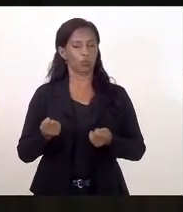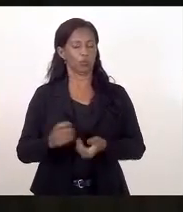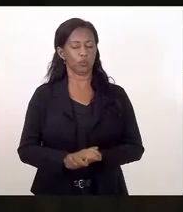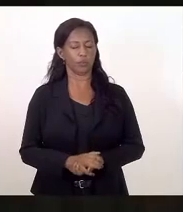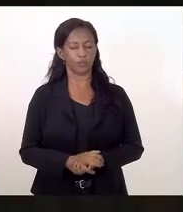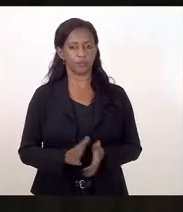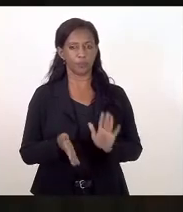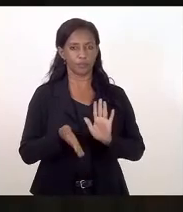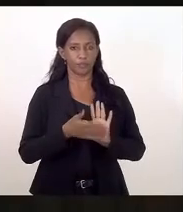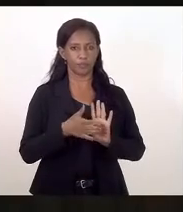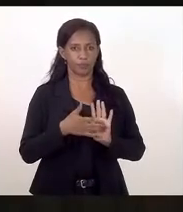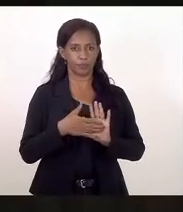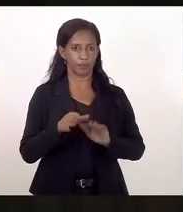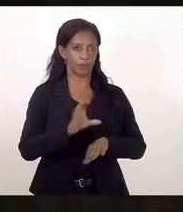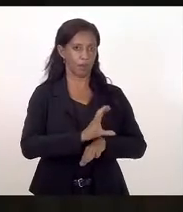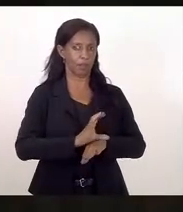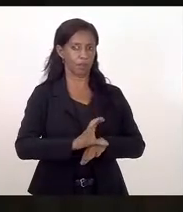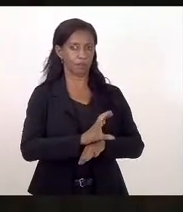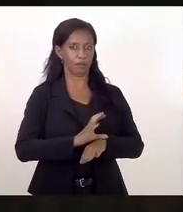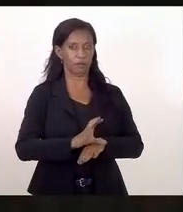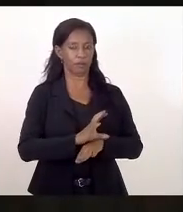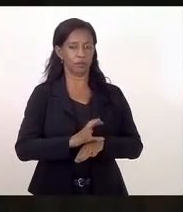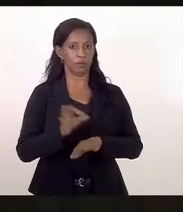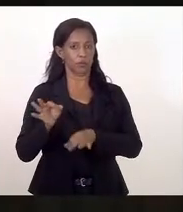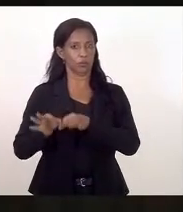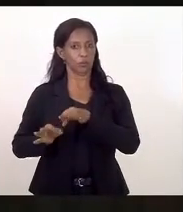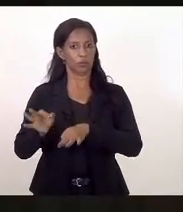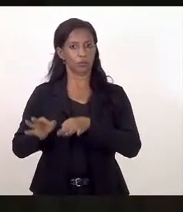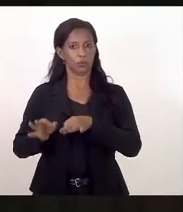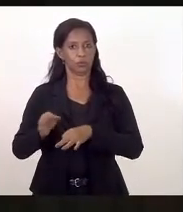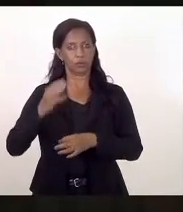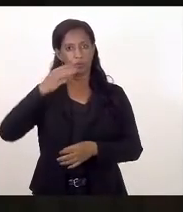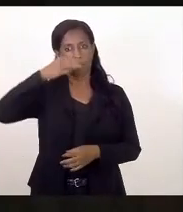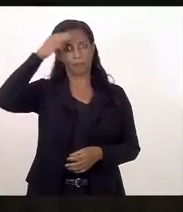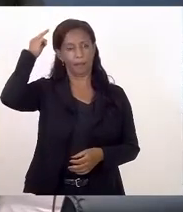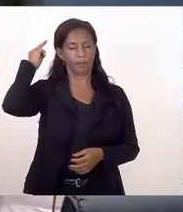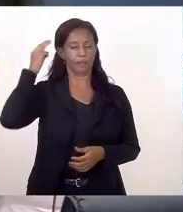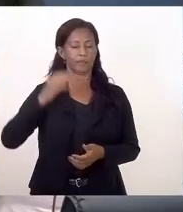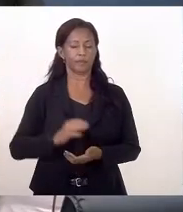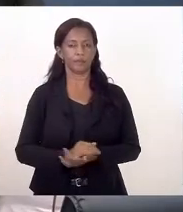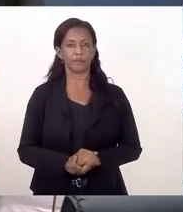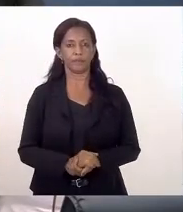Para emitir parecer pela Constituição de Justiça, deputado Márcio Pacheco.